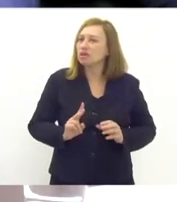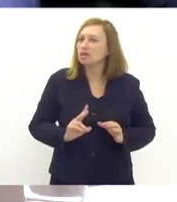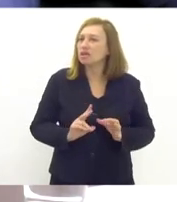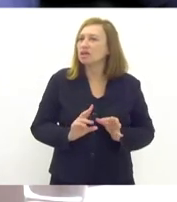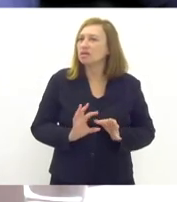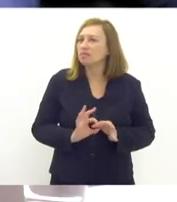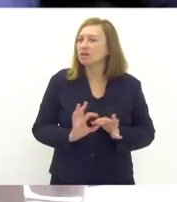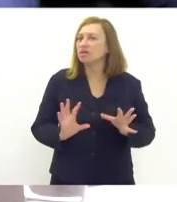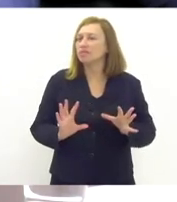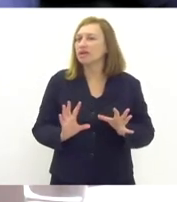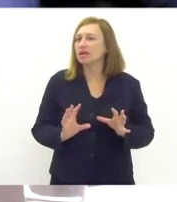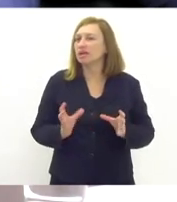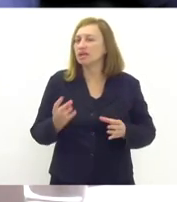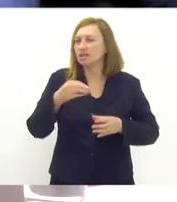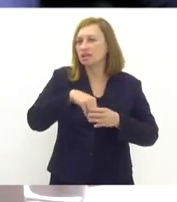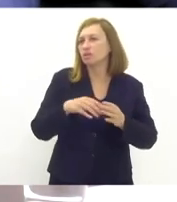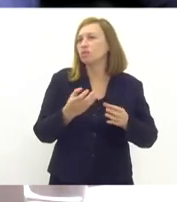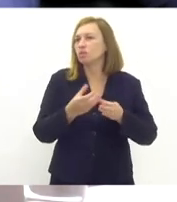no concurso.